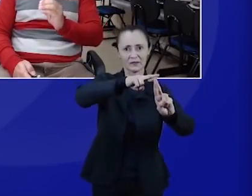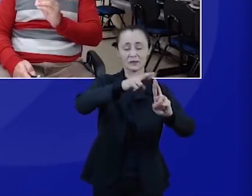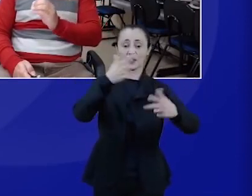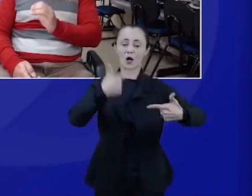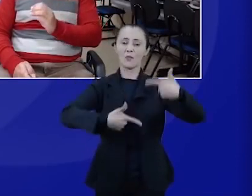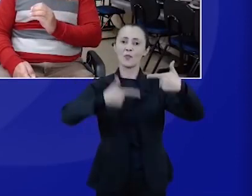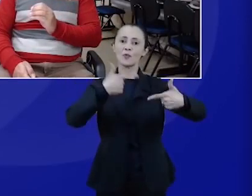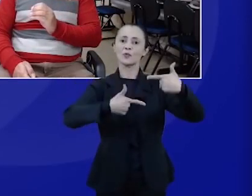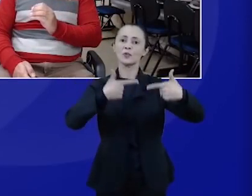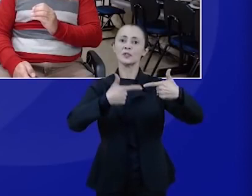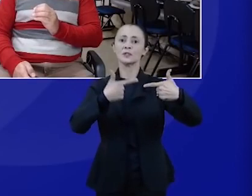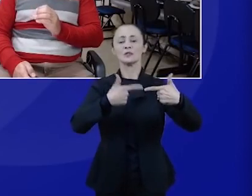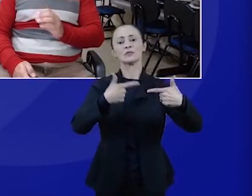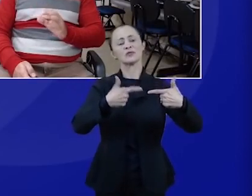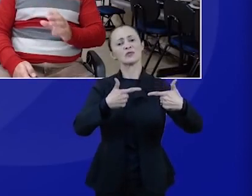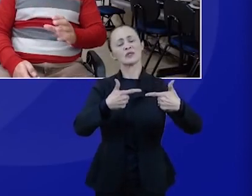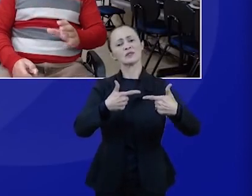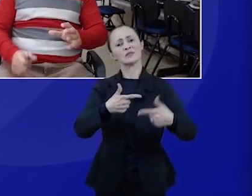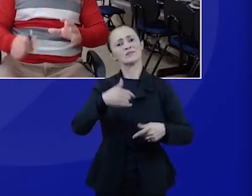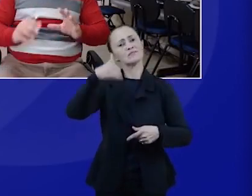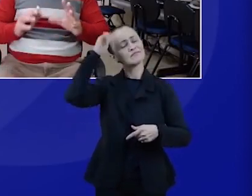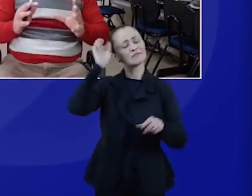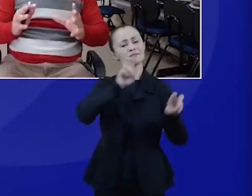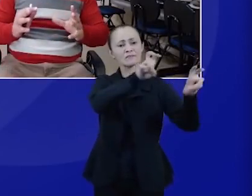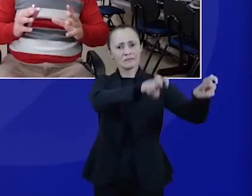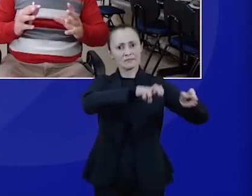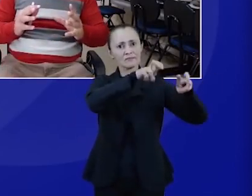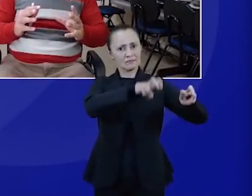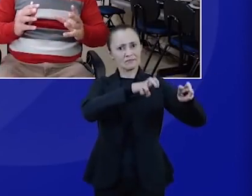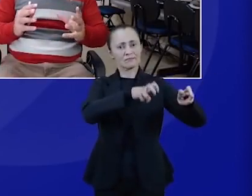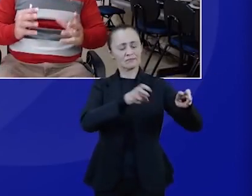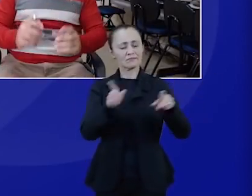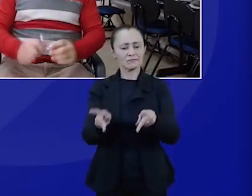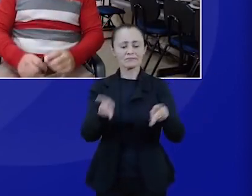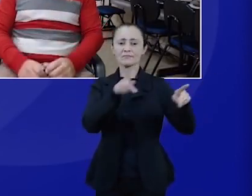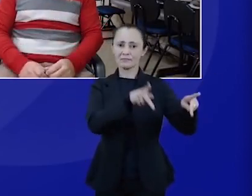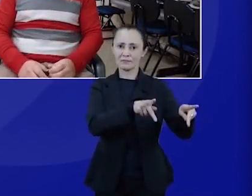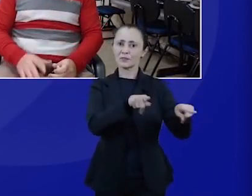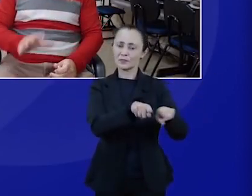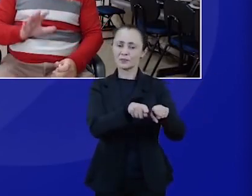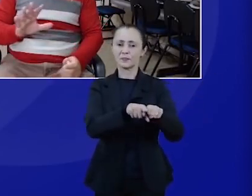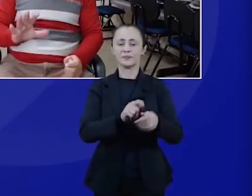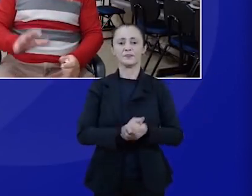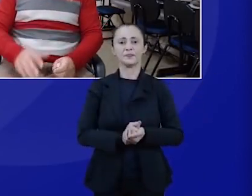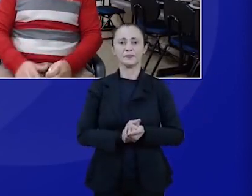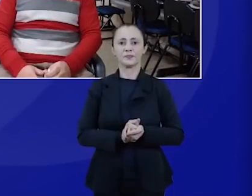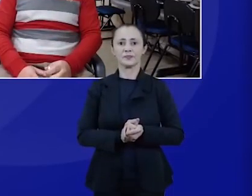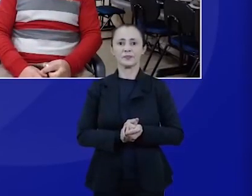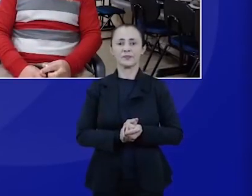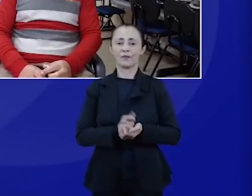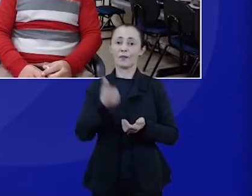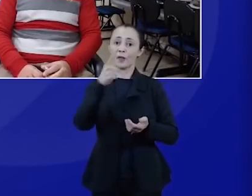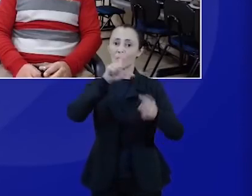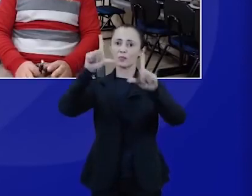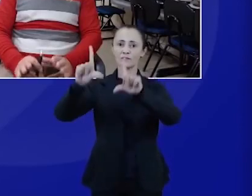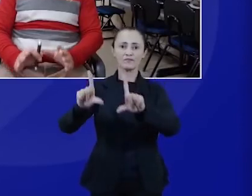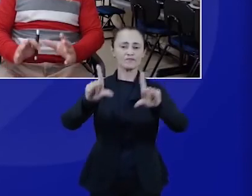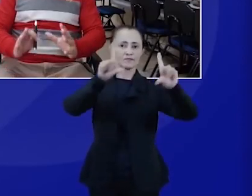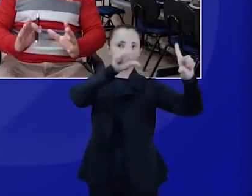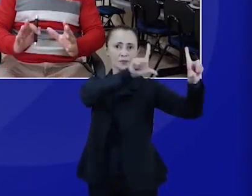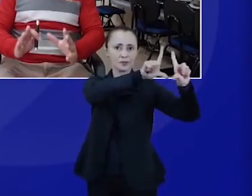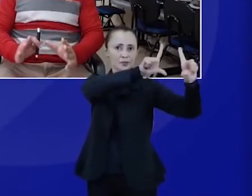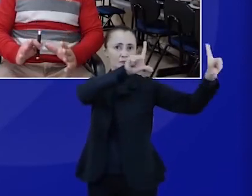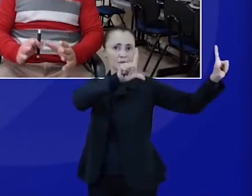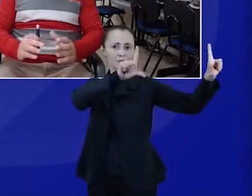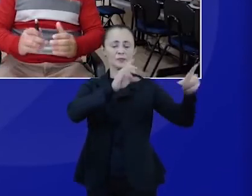da educação do campo. Gostaria de apresentar para vocês mais um slide ampliado aí da sua tela, como que é